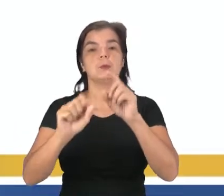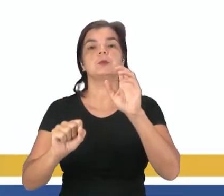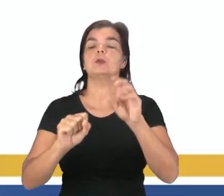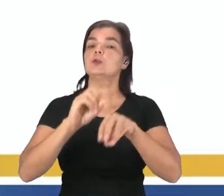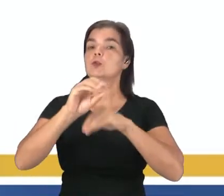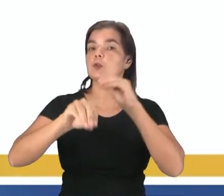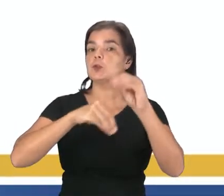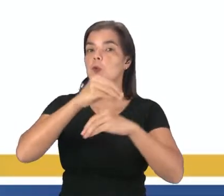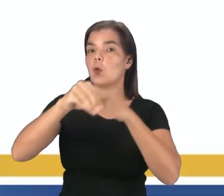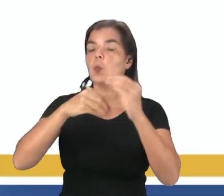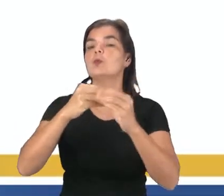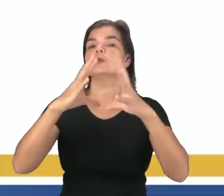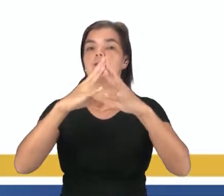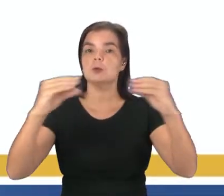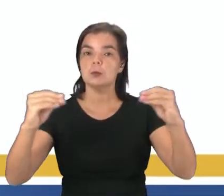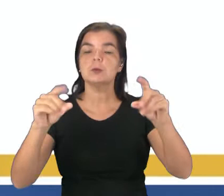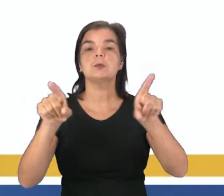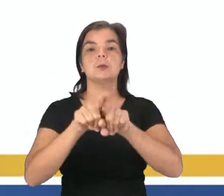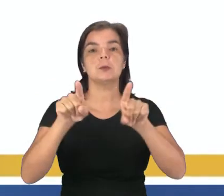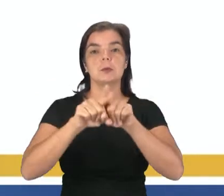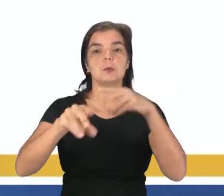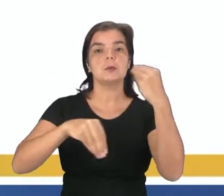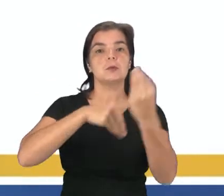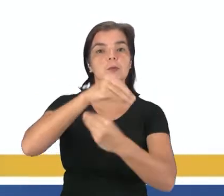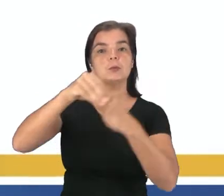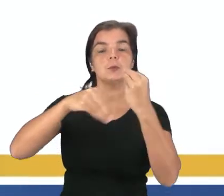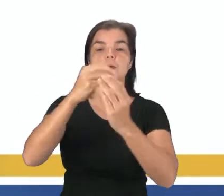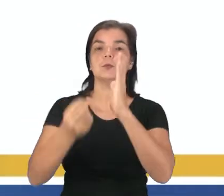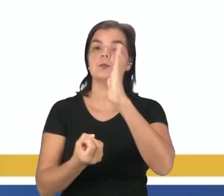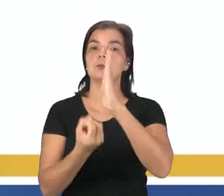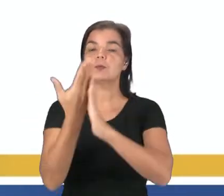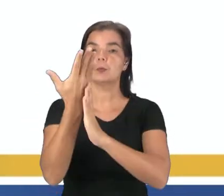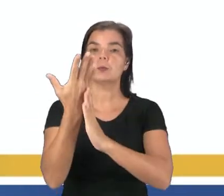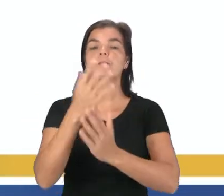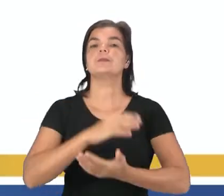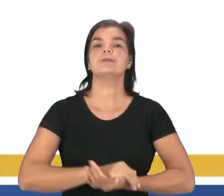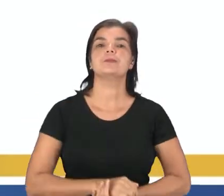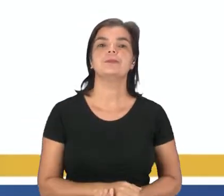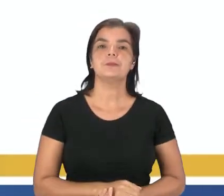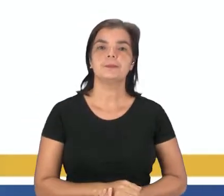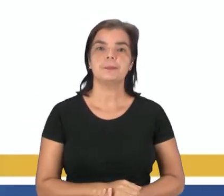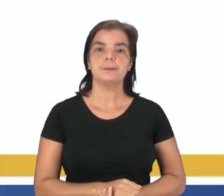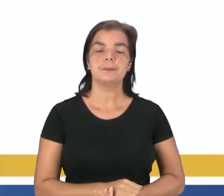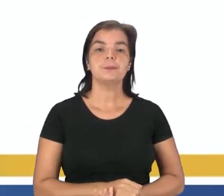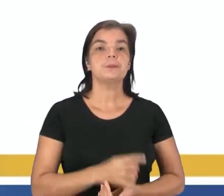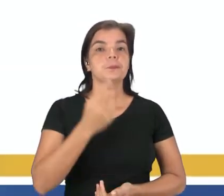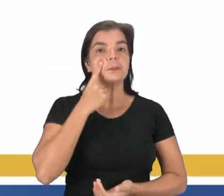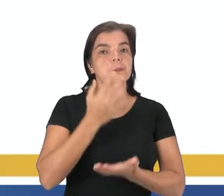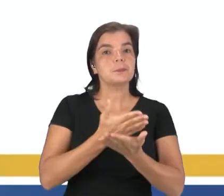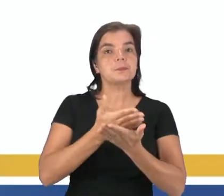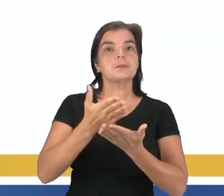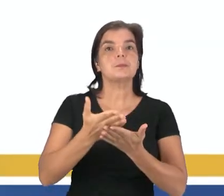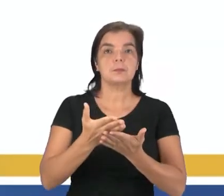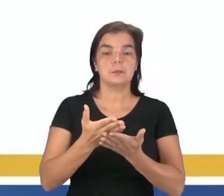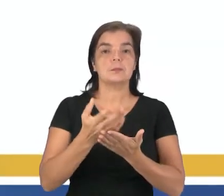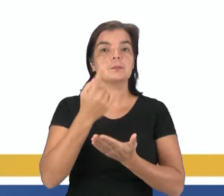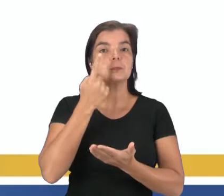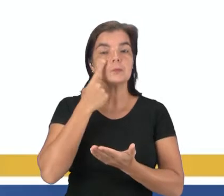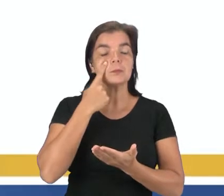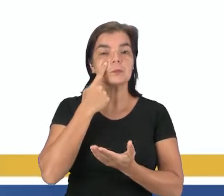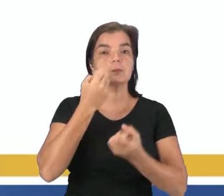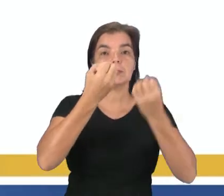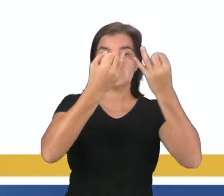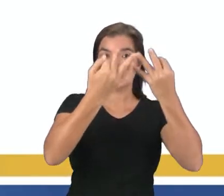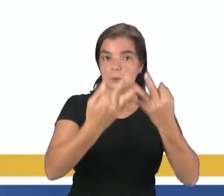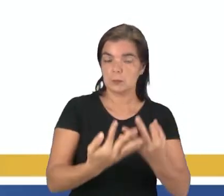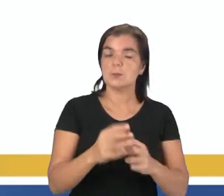como homogêneas e misturas heterogêneas. Vamos lá? Então, para a gente começar, a gente vai ter